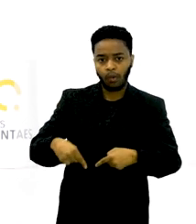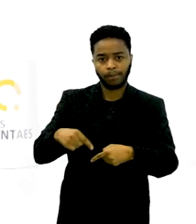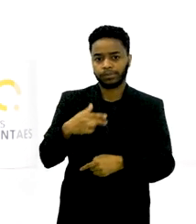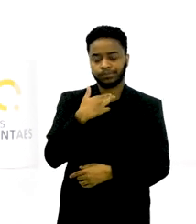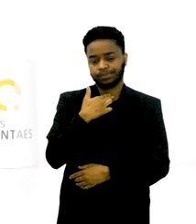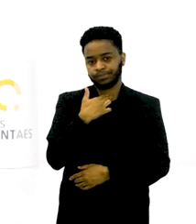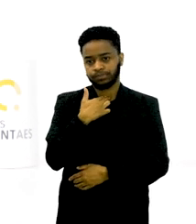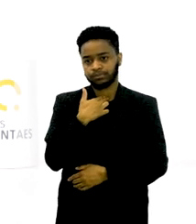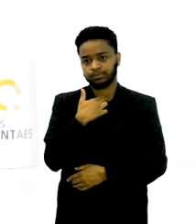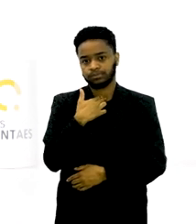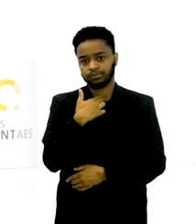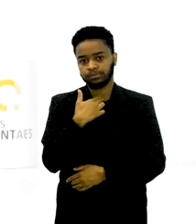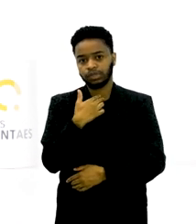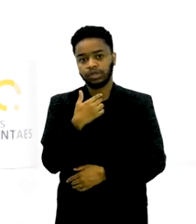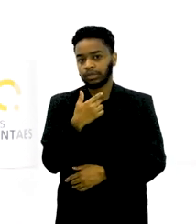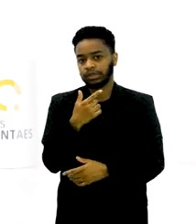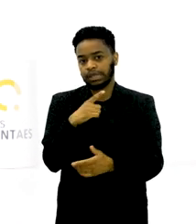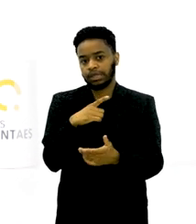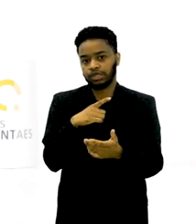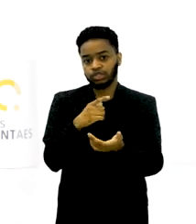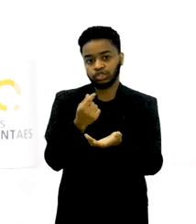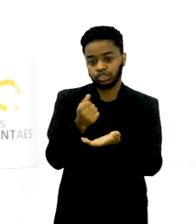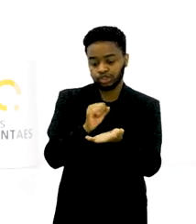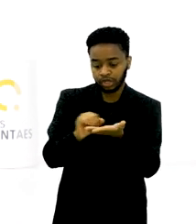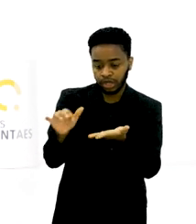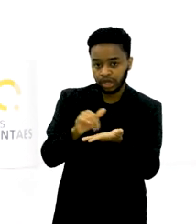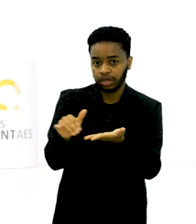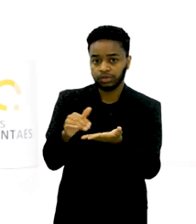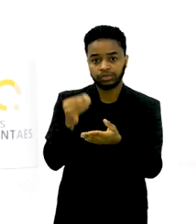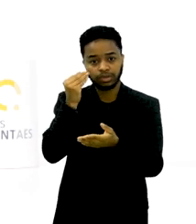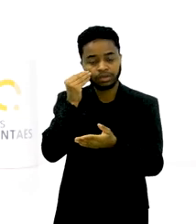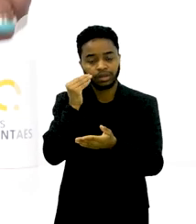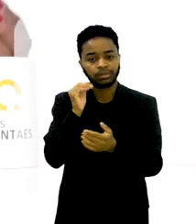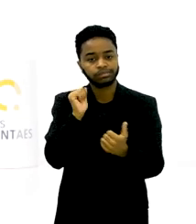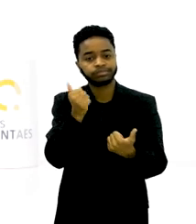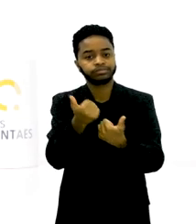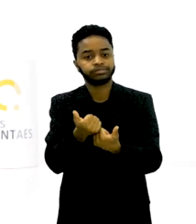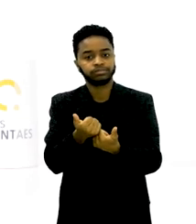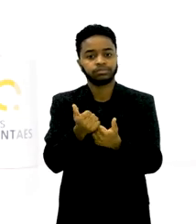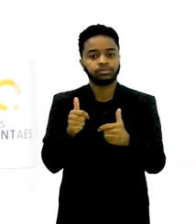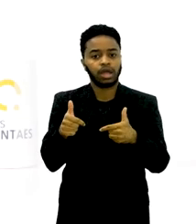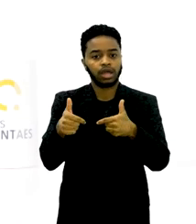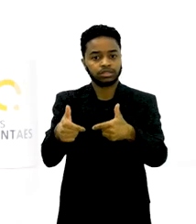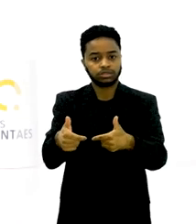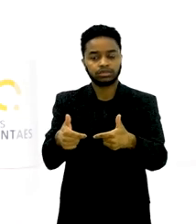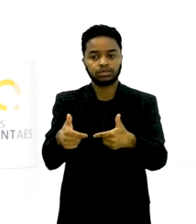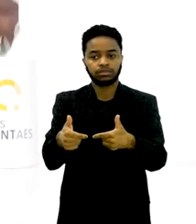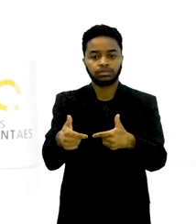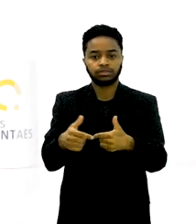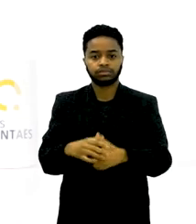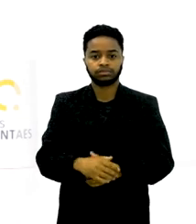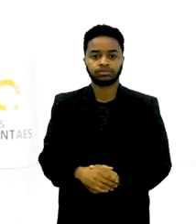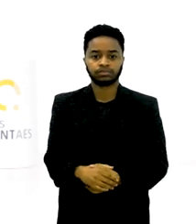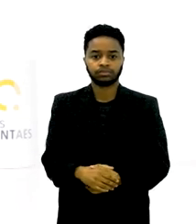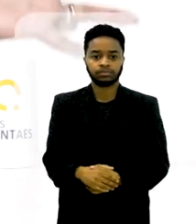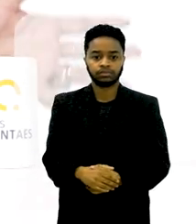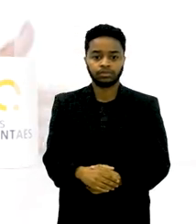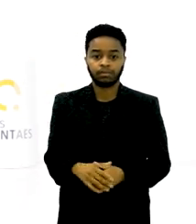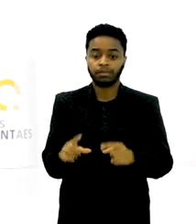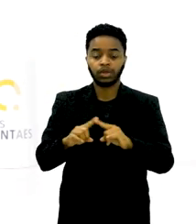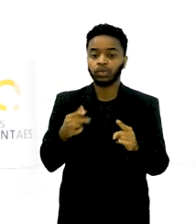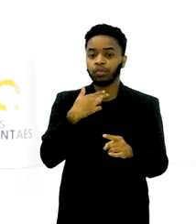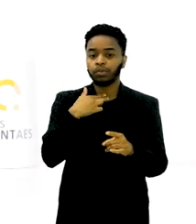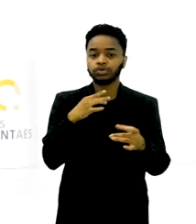eh e aí tô falando com as verbas destinada ao fomento dessas práticas no